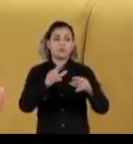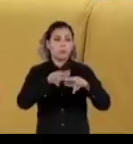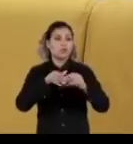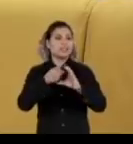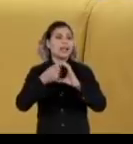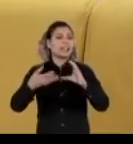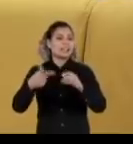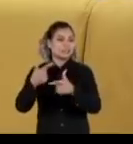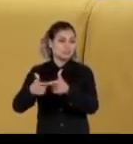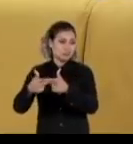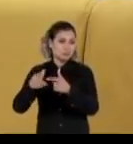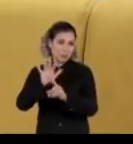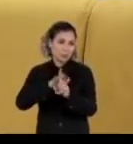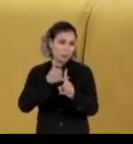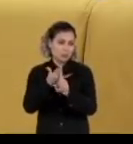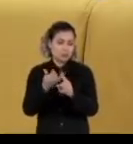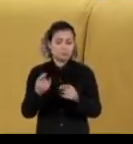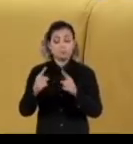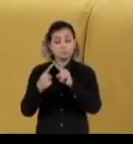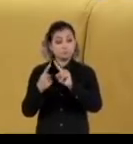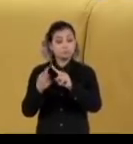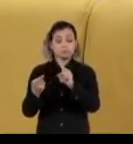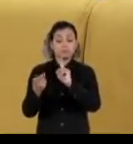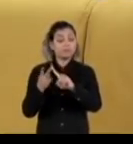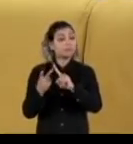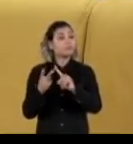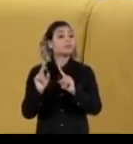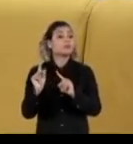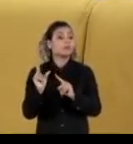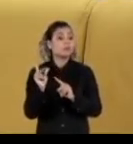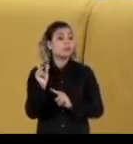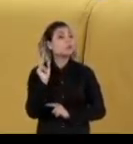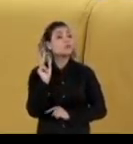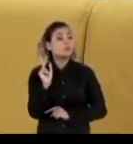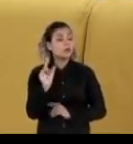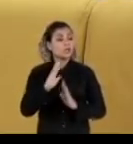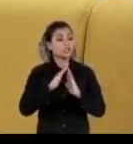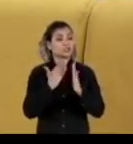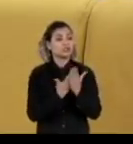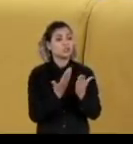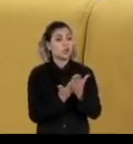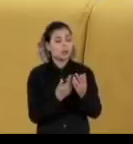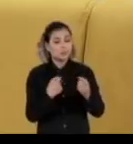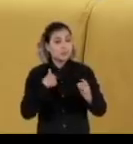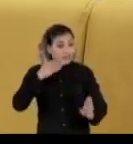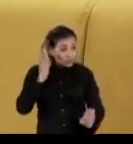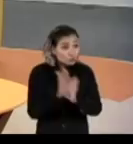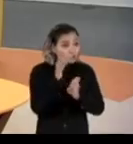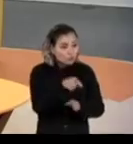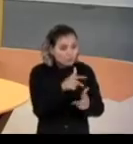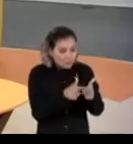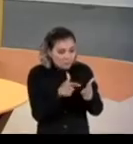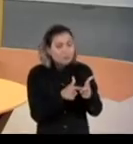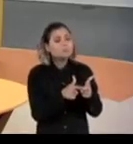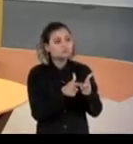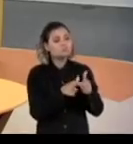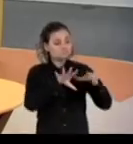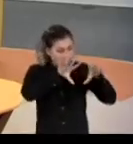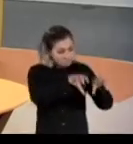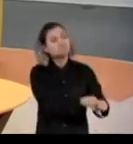características desse problema. E o problema das escolas, da identificação do problema, ou seja,